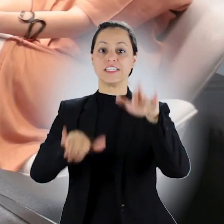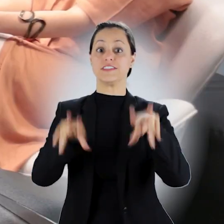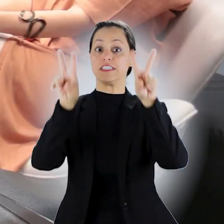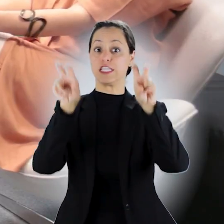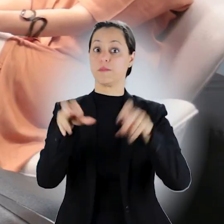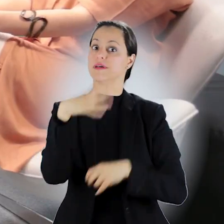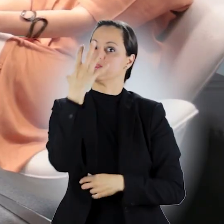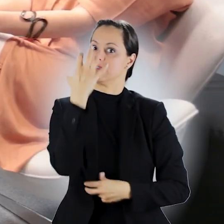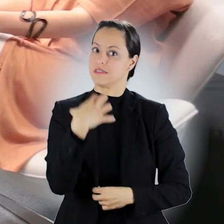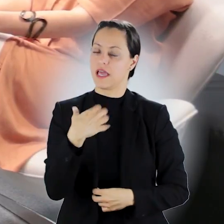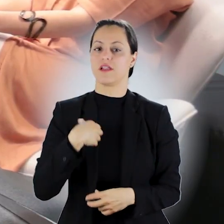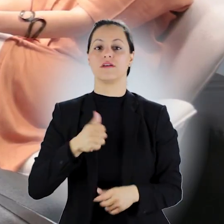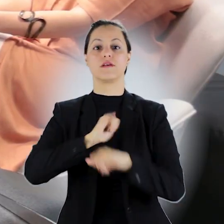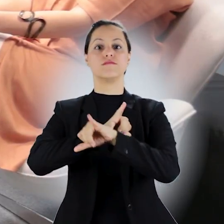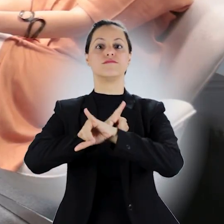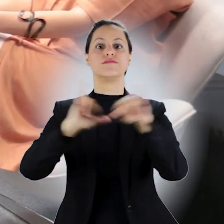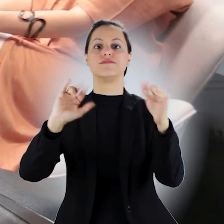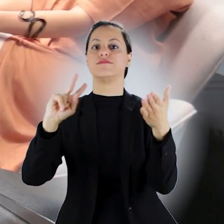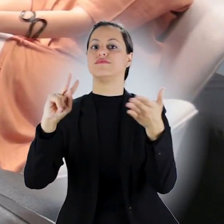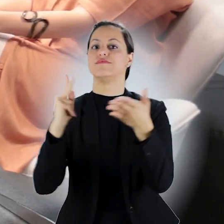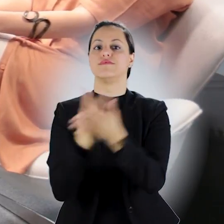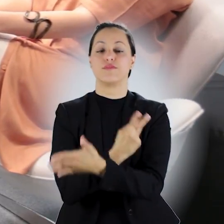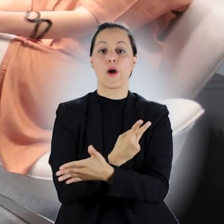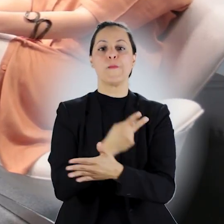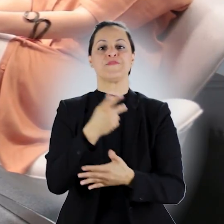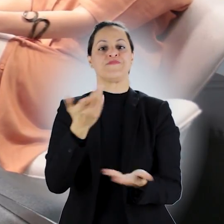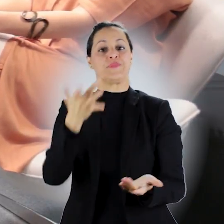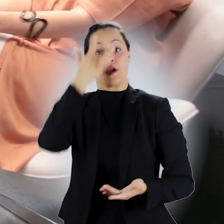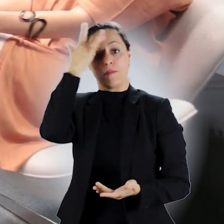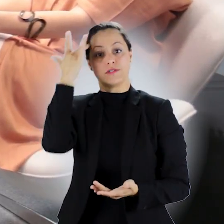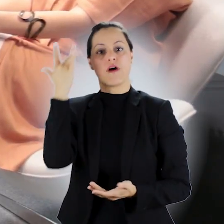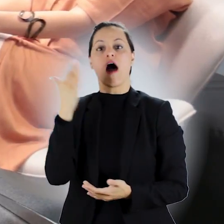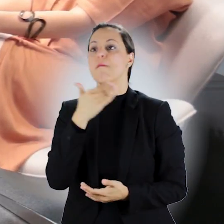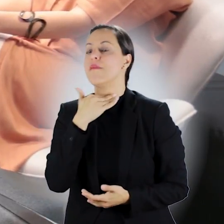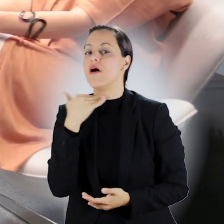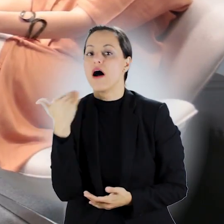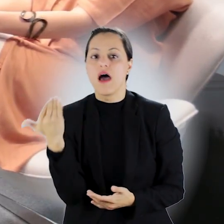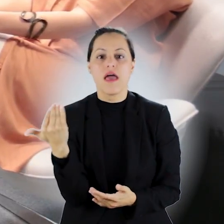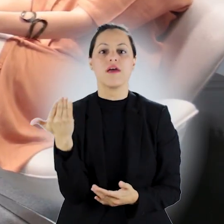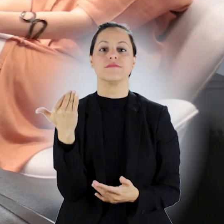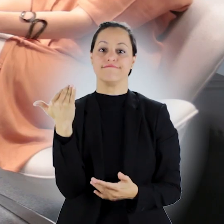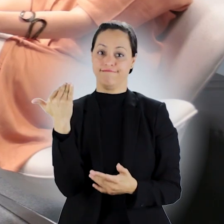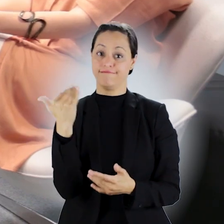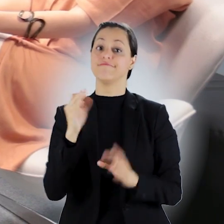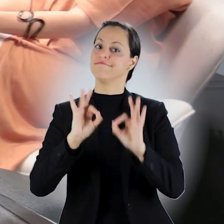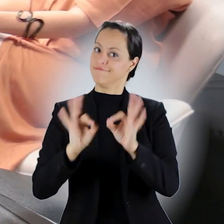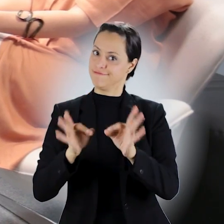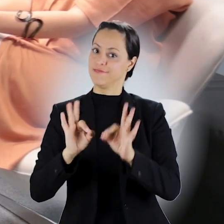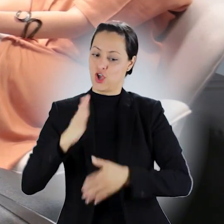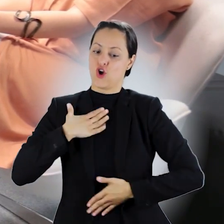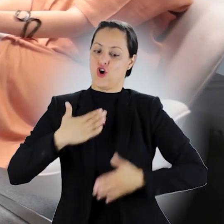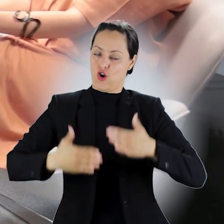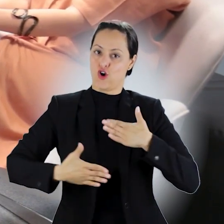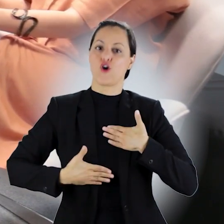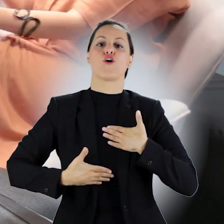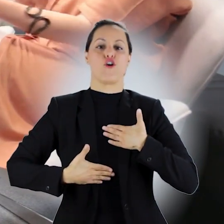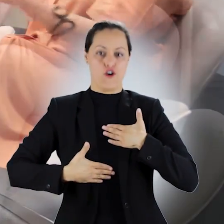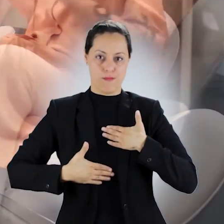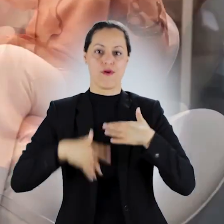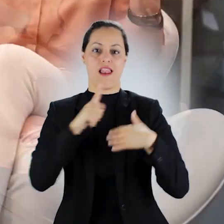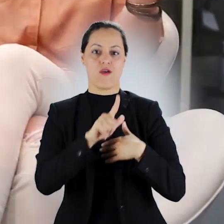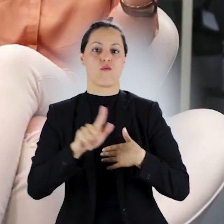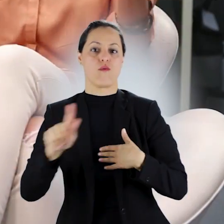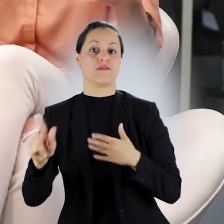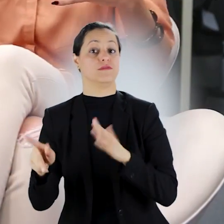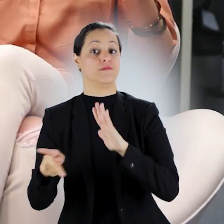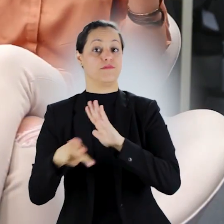tô contando que alguém morreu e não sei quem, e nossa, um desastre, que prejuízo. A body language, né? Não combina. Então, apesar não do nosso